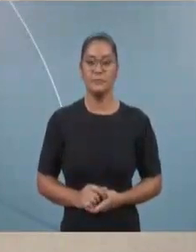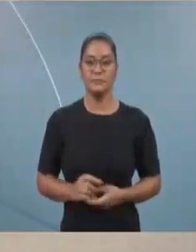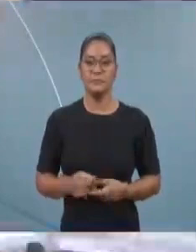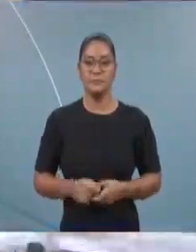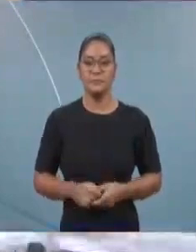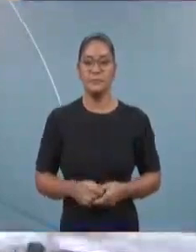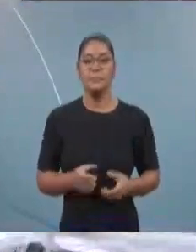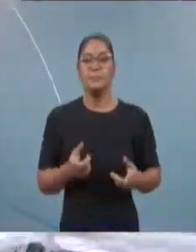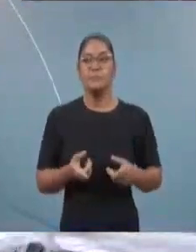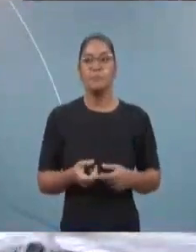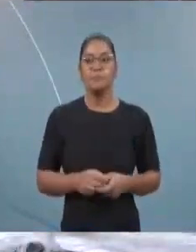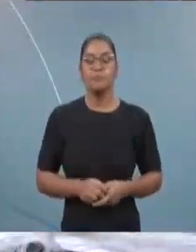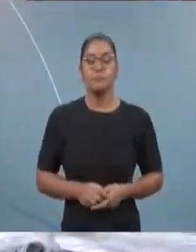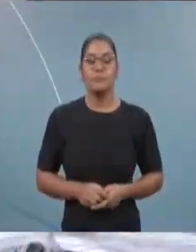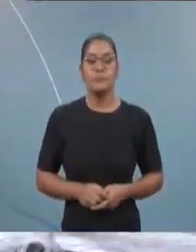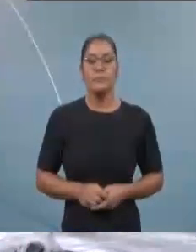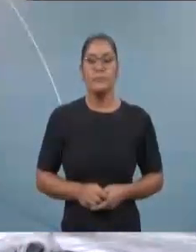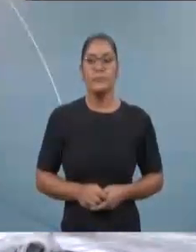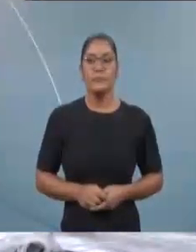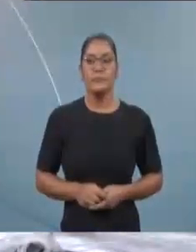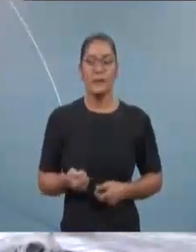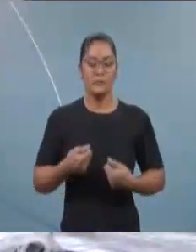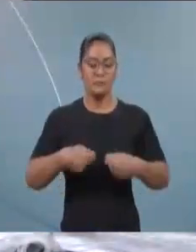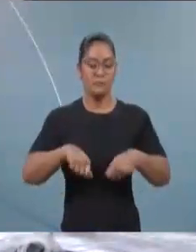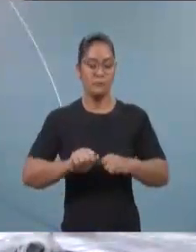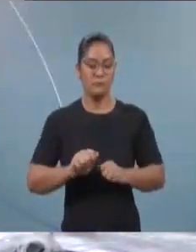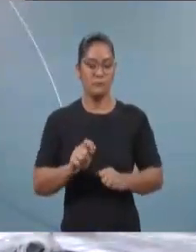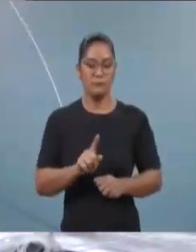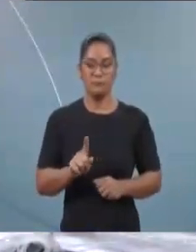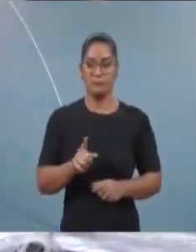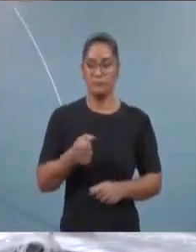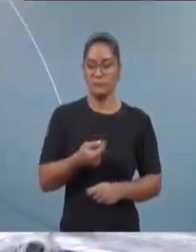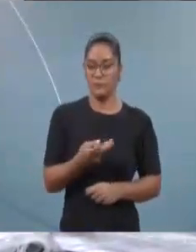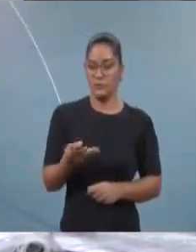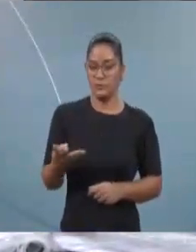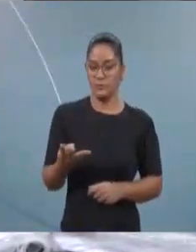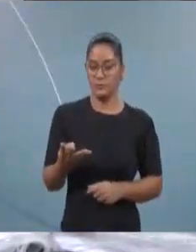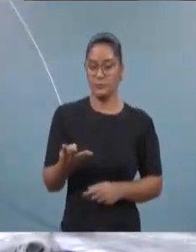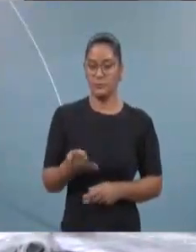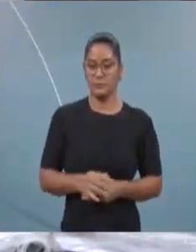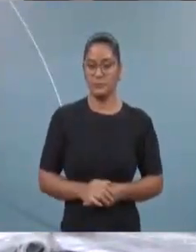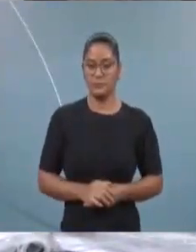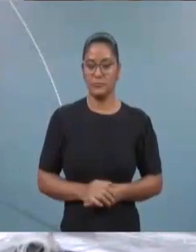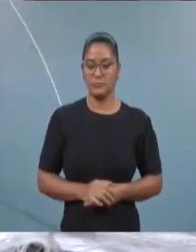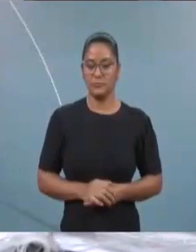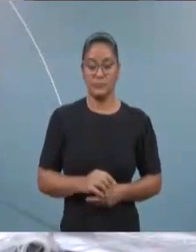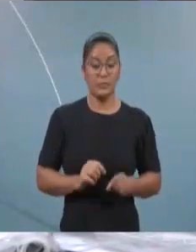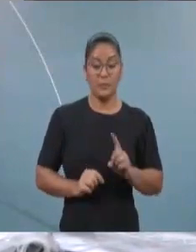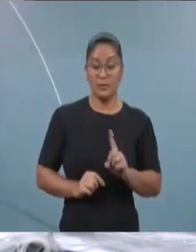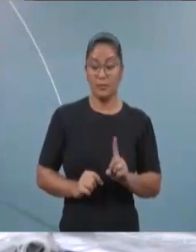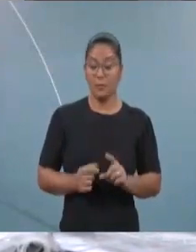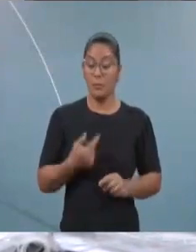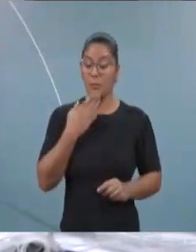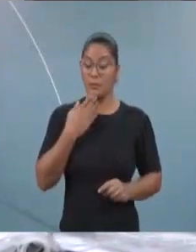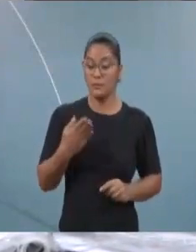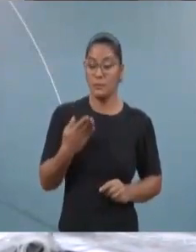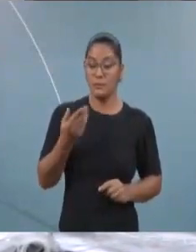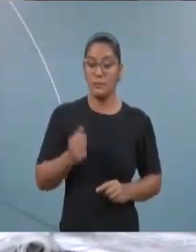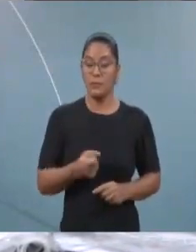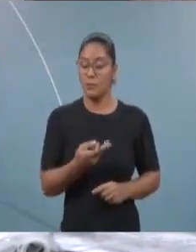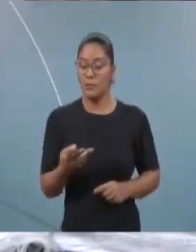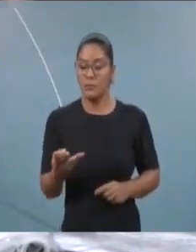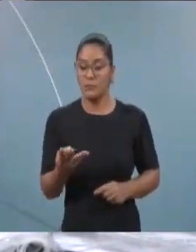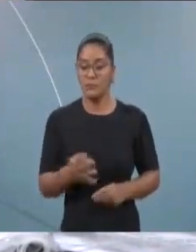vên tem que contar a presen no pain Não precisa não precisa porque já deu corum no plenário Vel não o corum eu tô pedindo verificação de